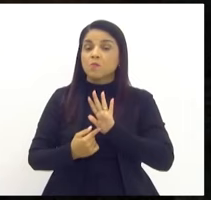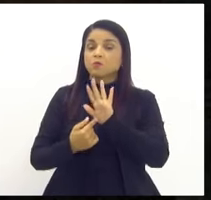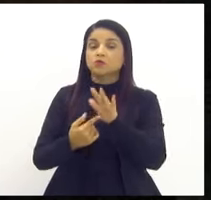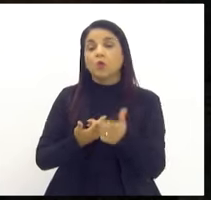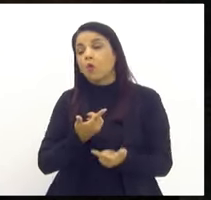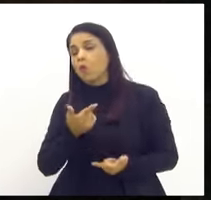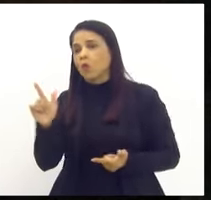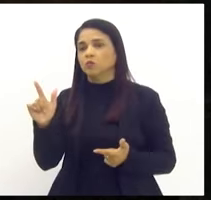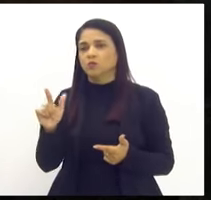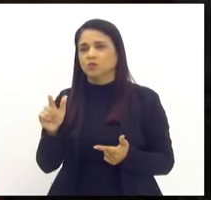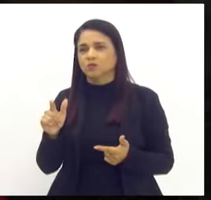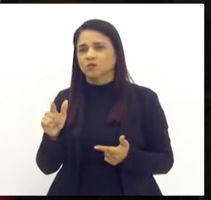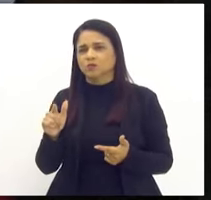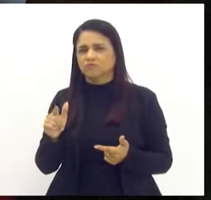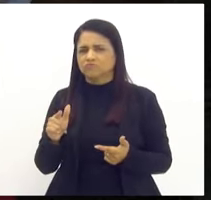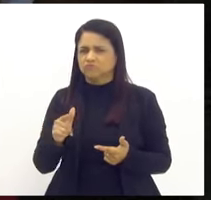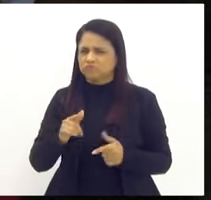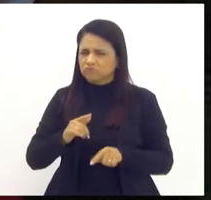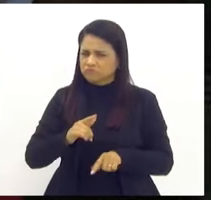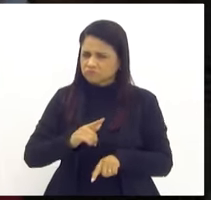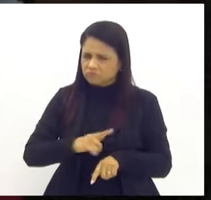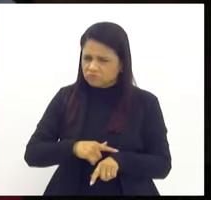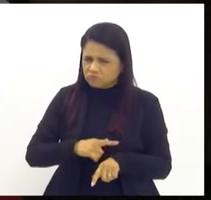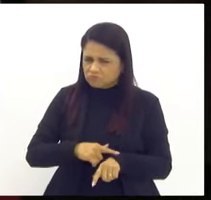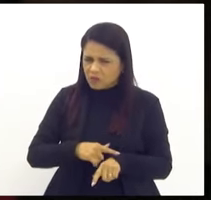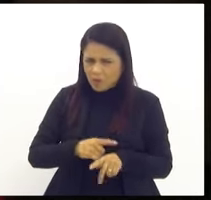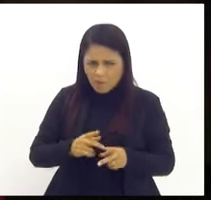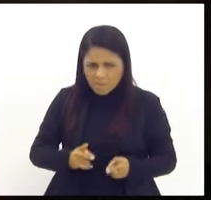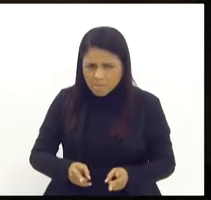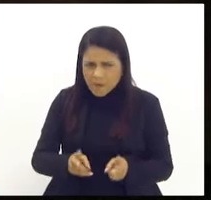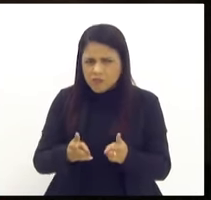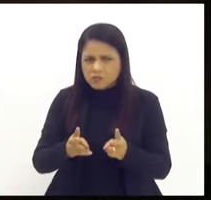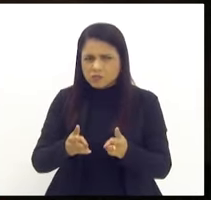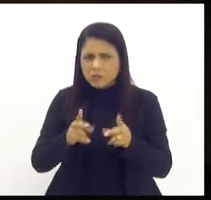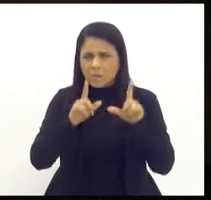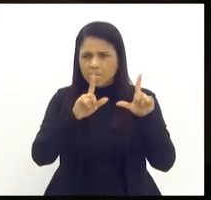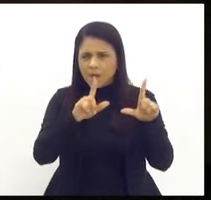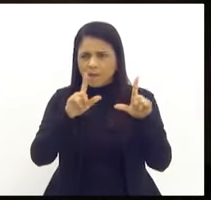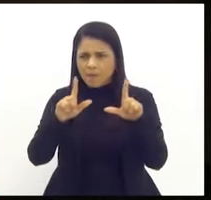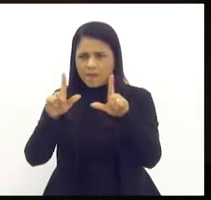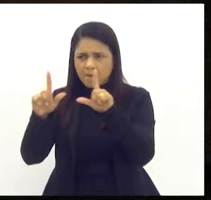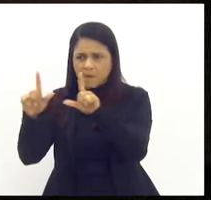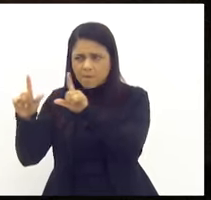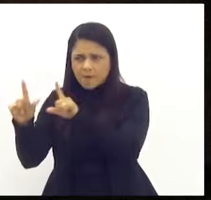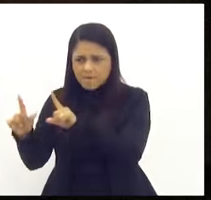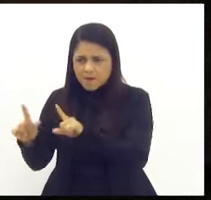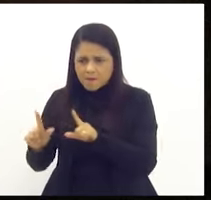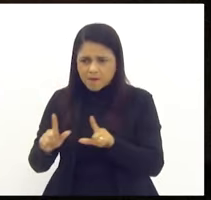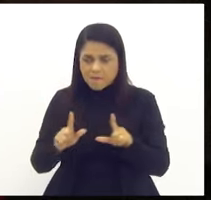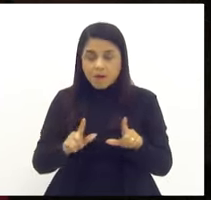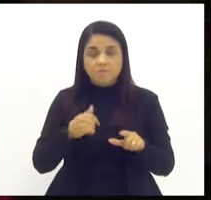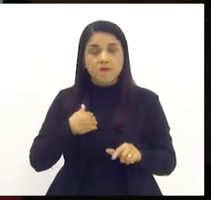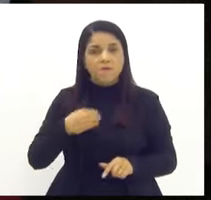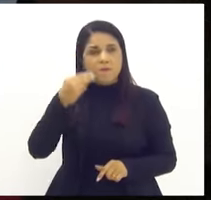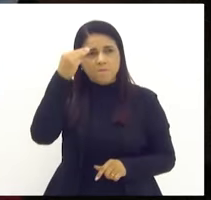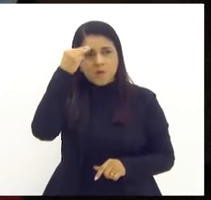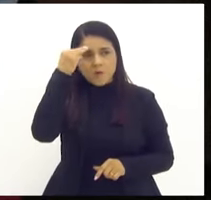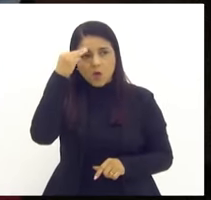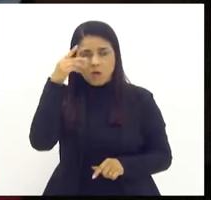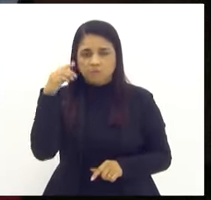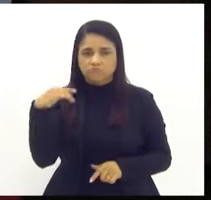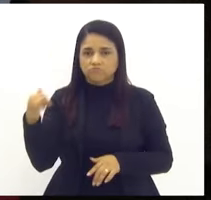outro no mesmo momento eu achei que se tratava do mesmo mosaico Ou seja a minha memória me